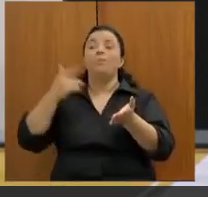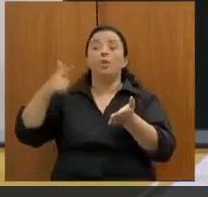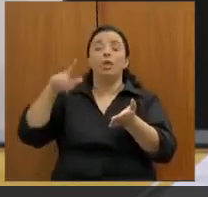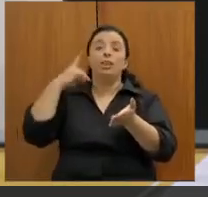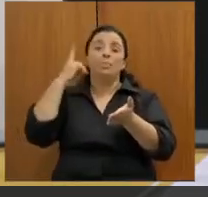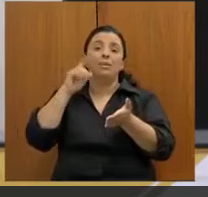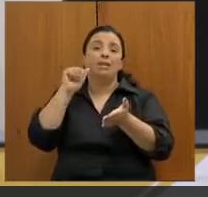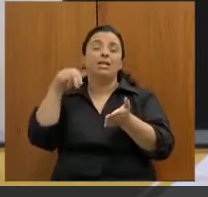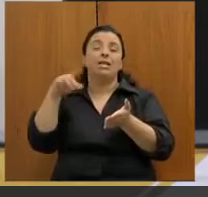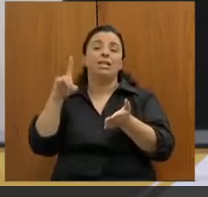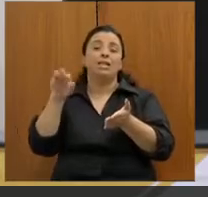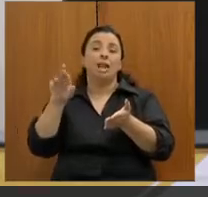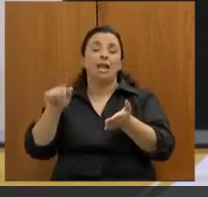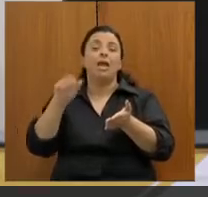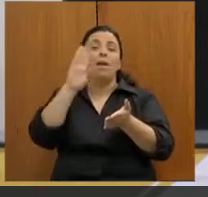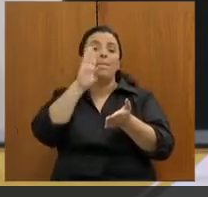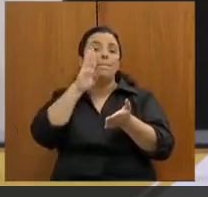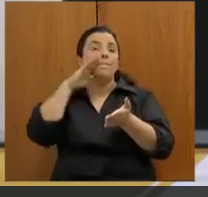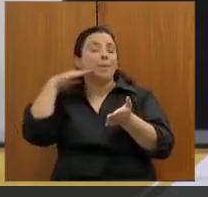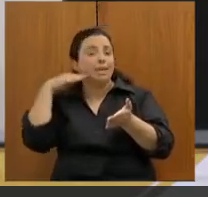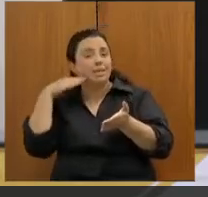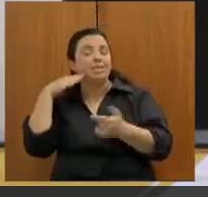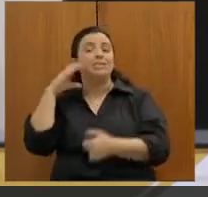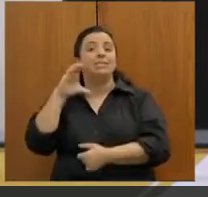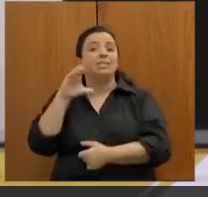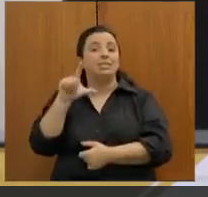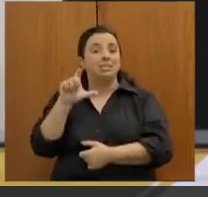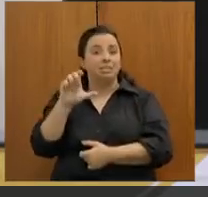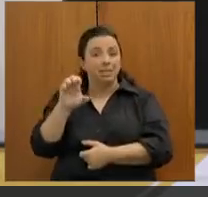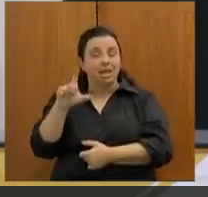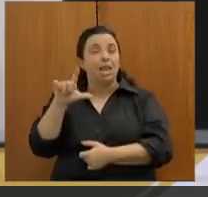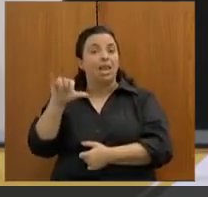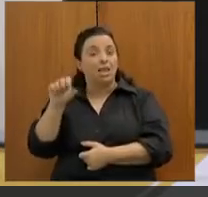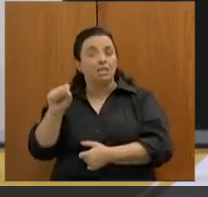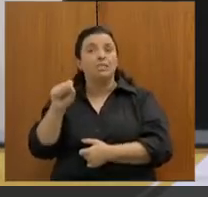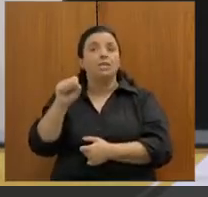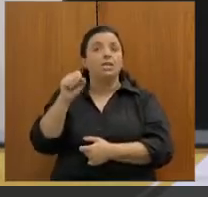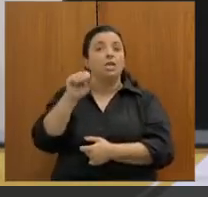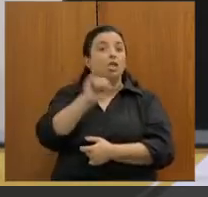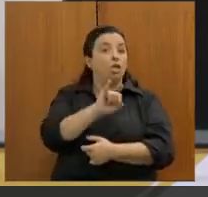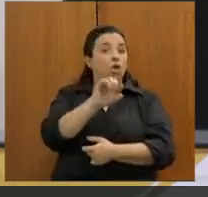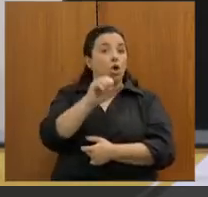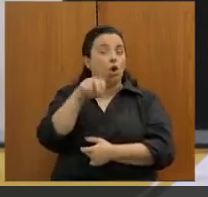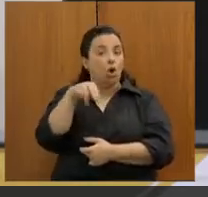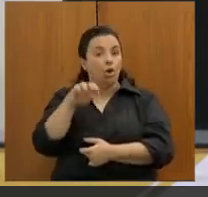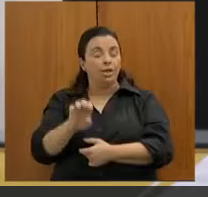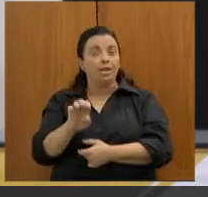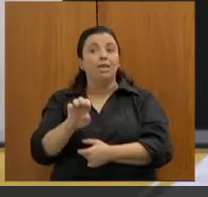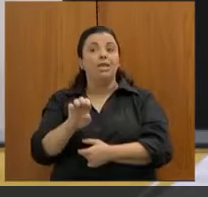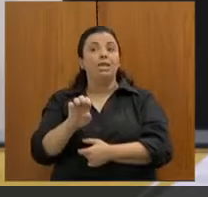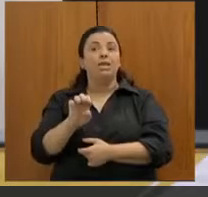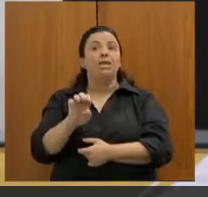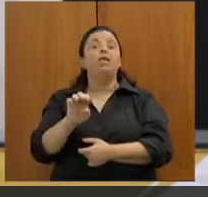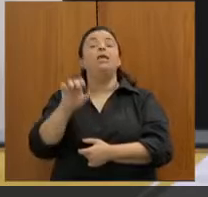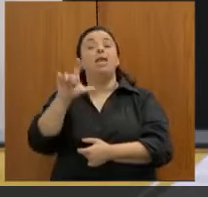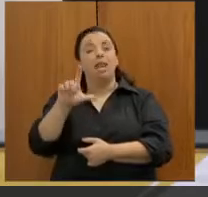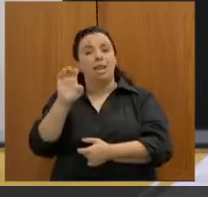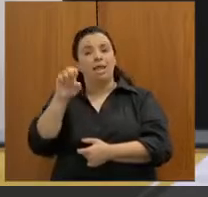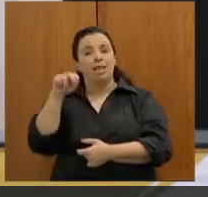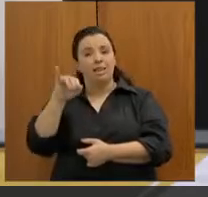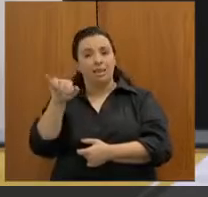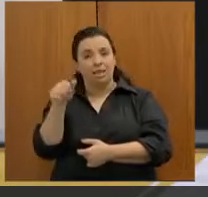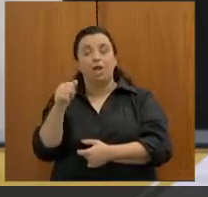Oi Beatriz Cerqueira feliz e laviola Ione Pinheiro e pela deputada Leninha